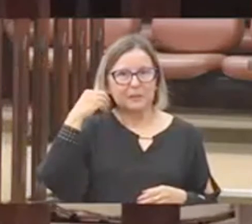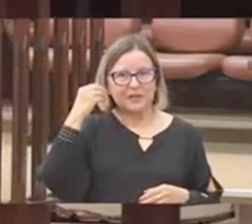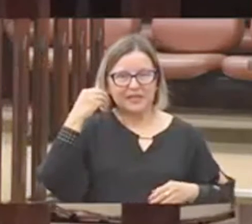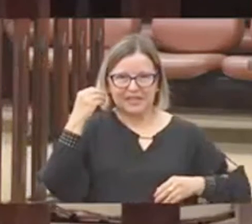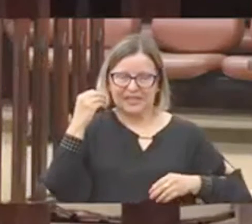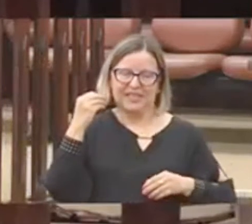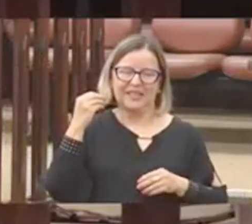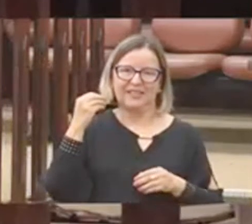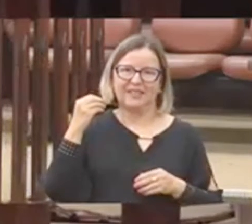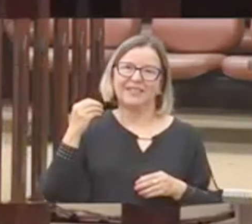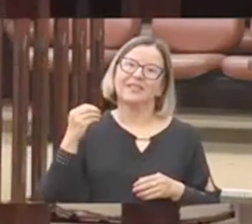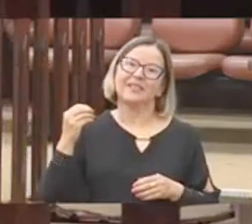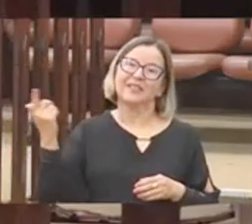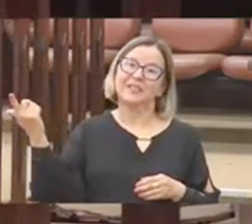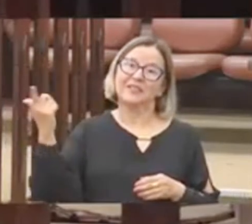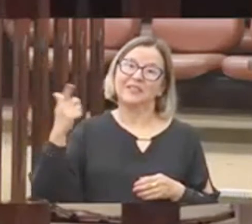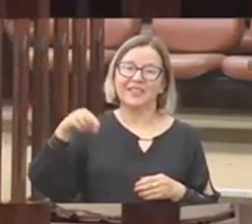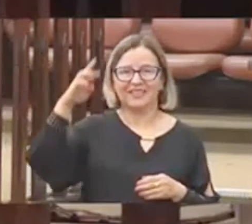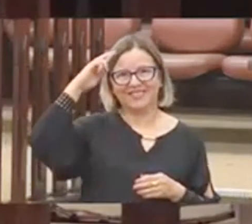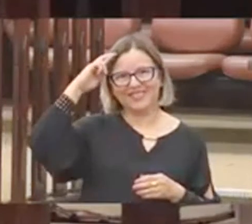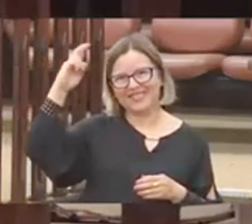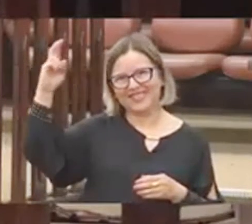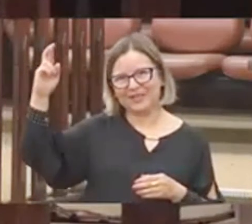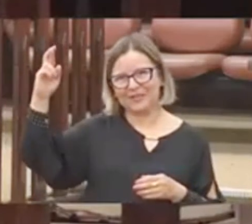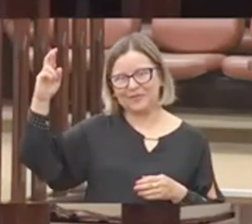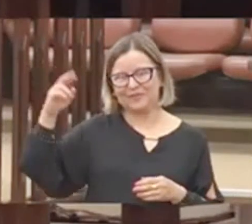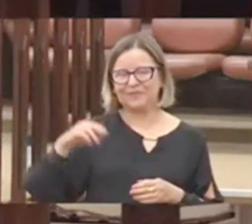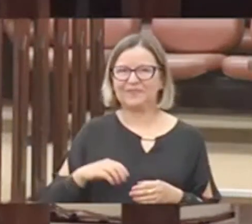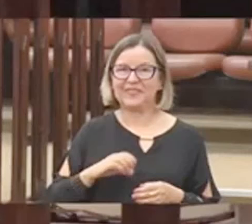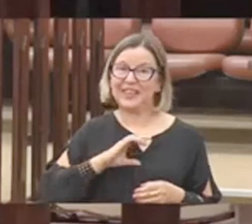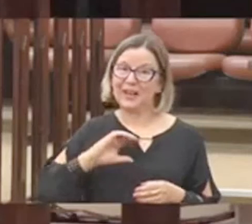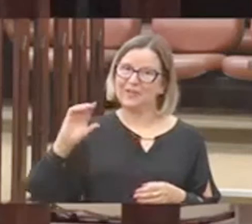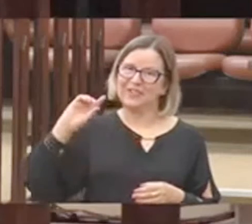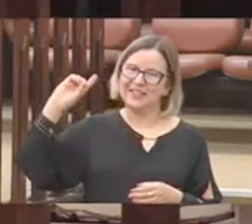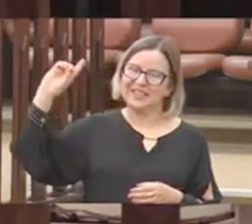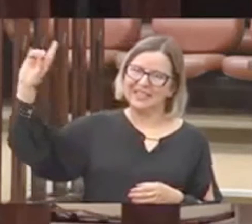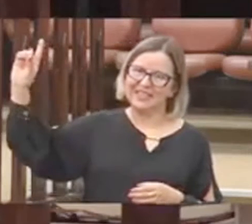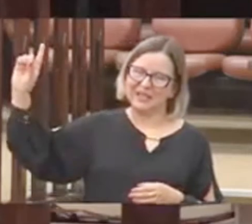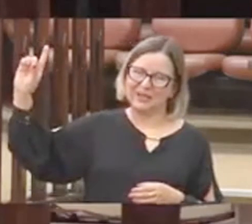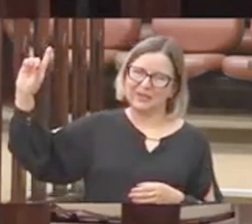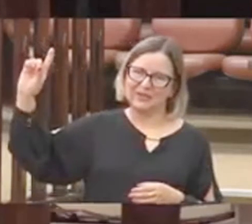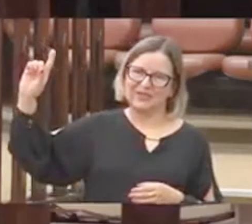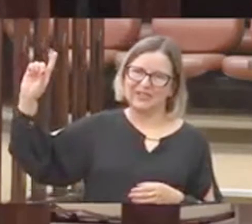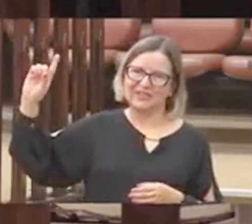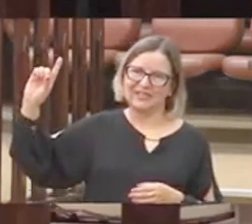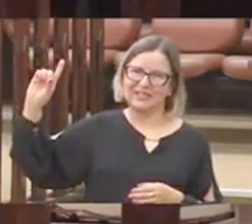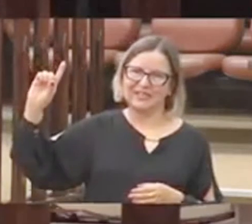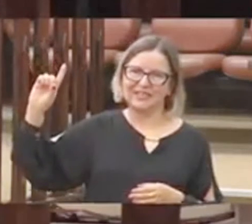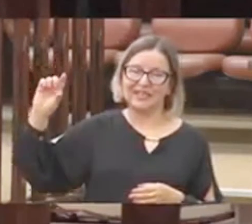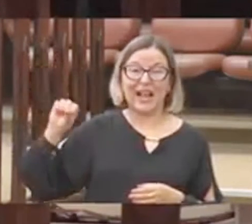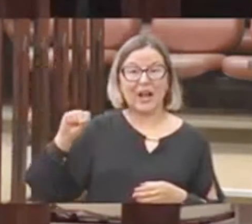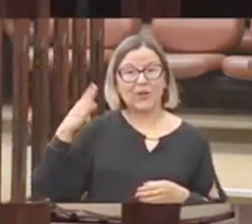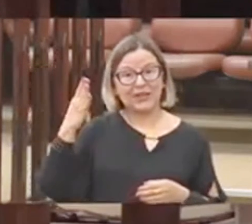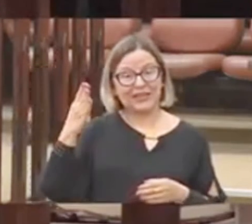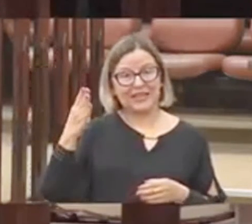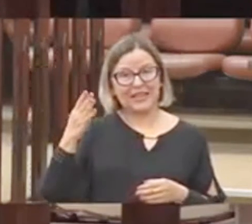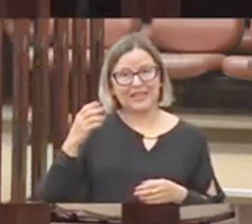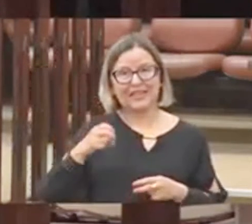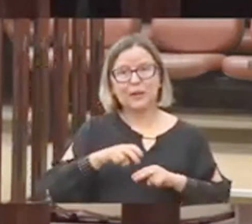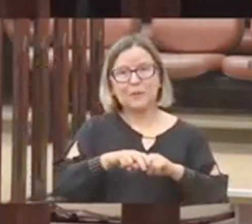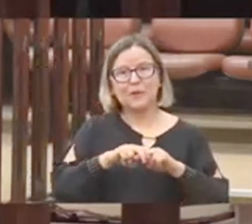experiência sobrenatural. E a confiança em Deus é um elemento de uma fé que é